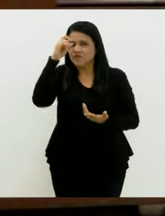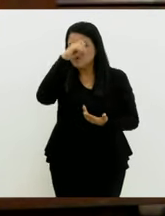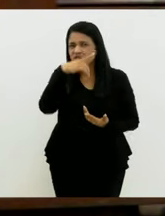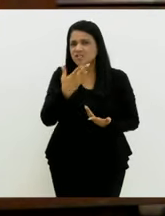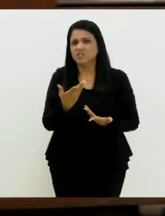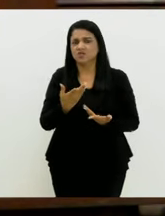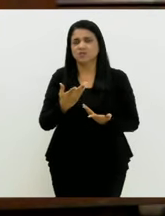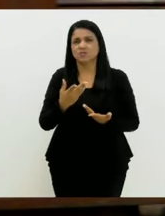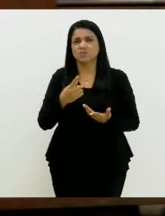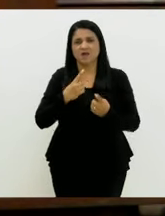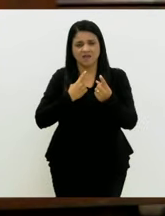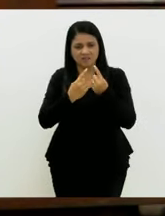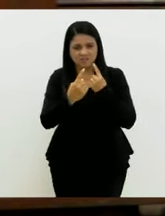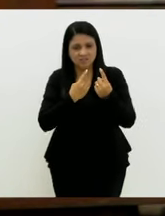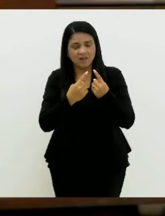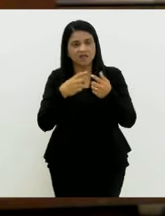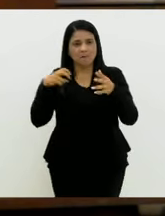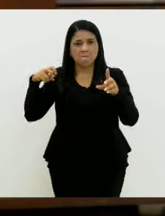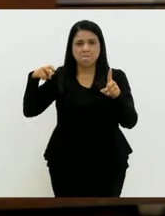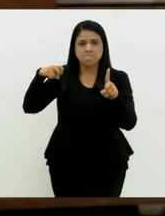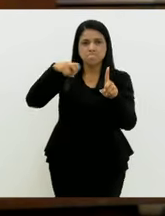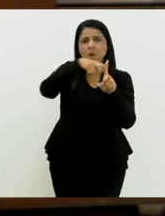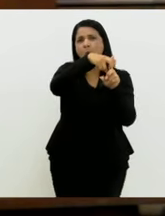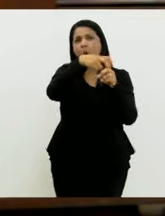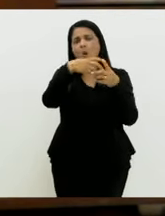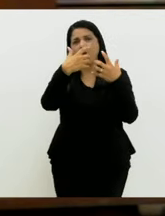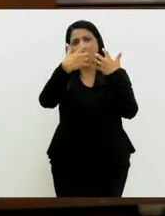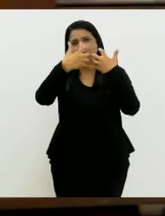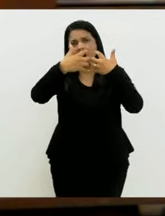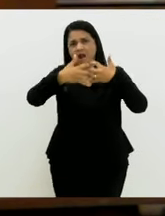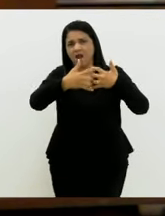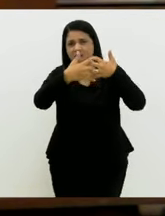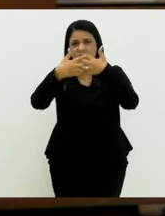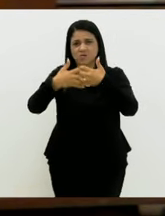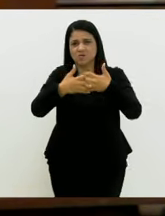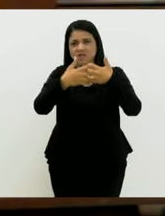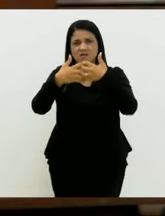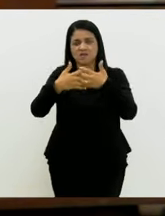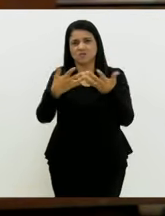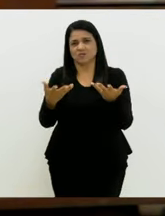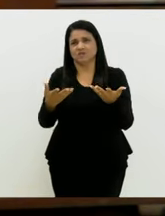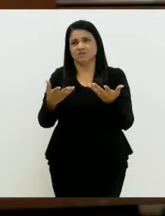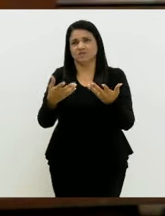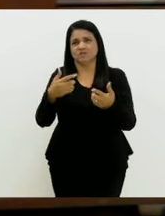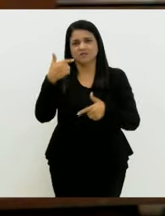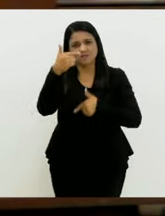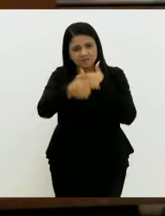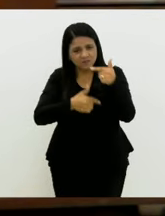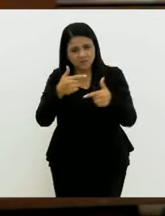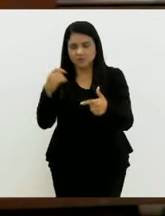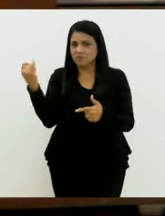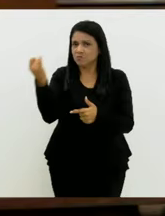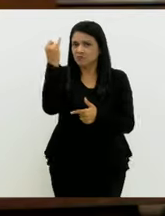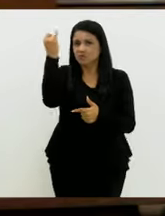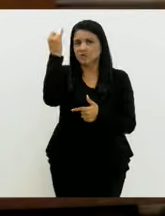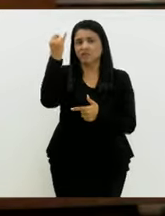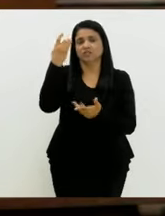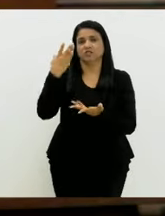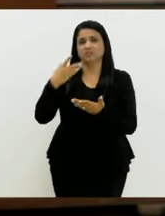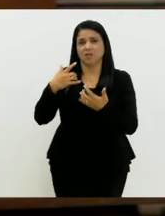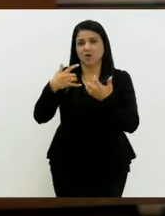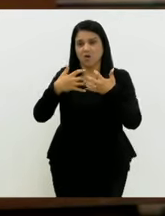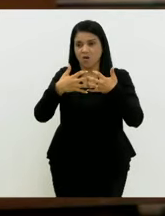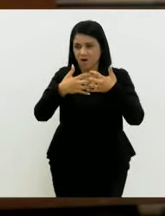que morre toda semana um caminhoneiro, trabalhadores importantes para a logística, para o abastecimento de todo o Brasil, porque a